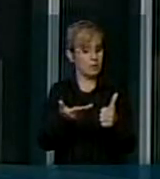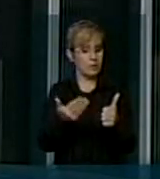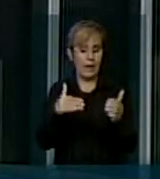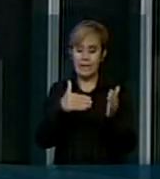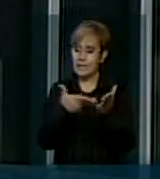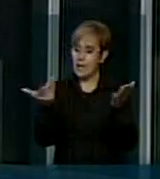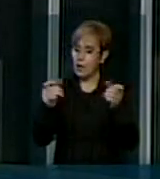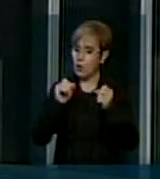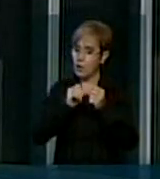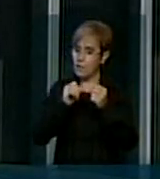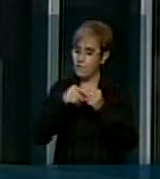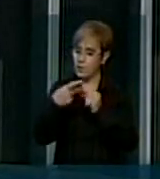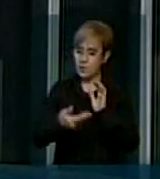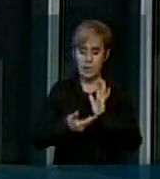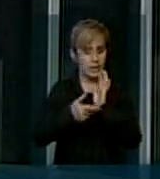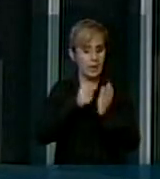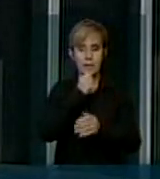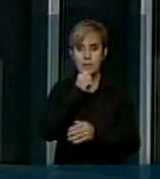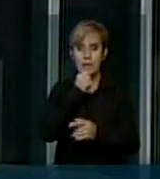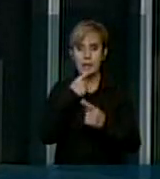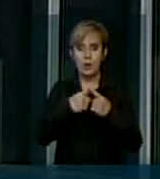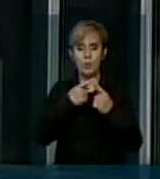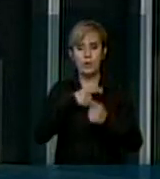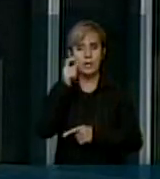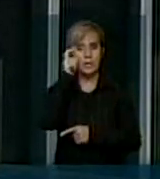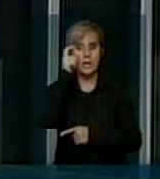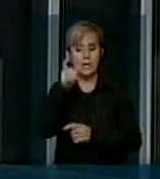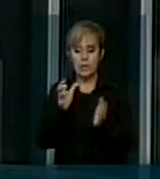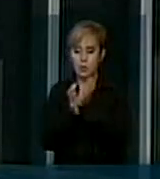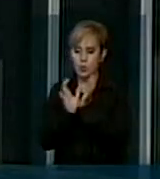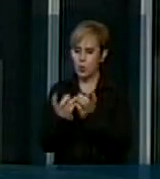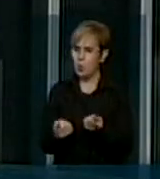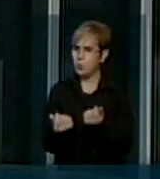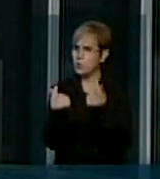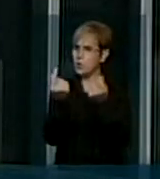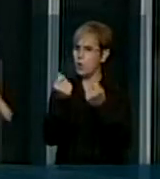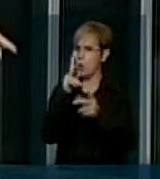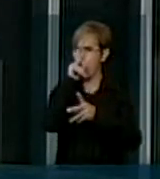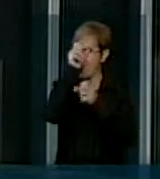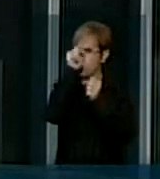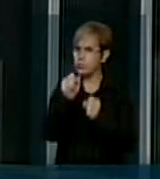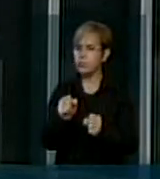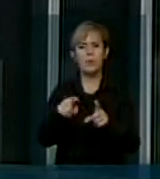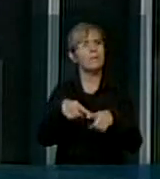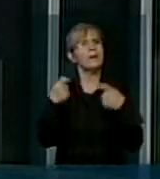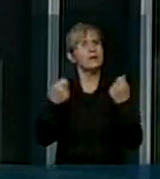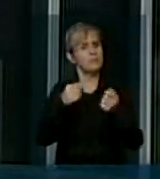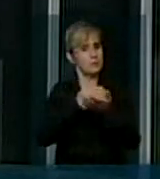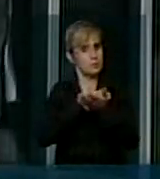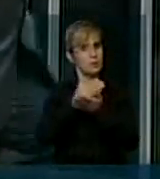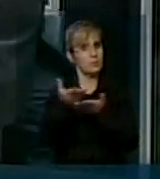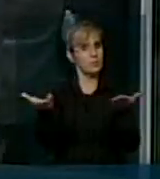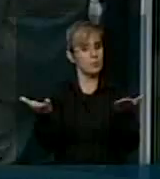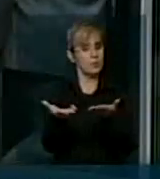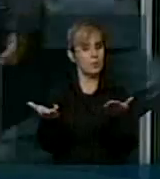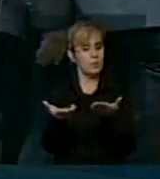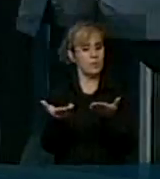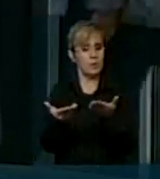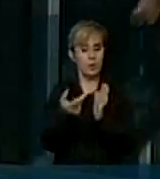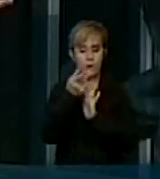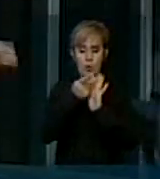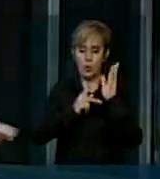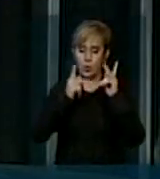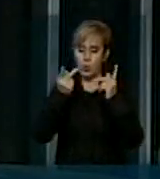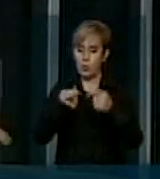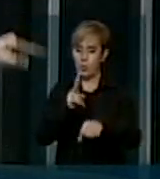casa por interesse de grupos econômicos poderosos, mas precisamos começar um programa